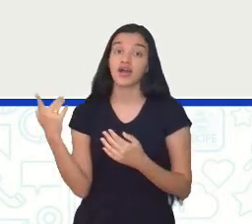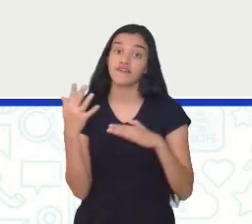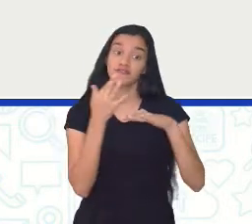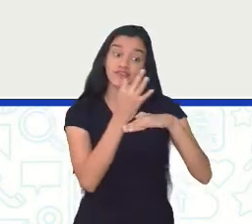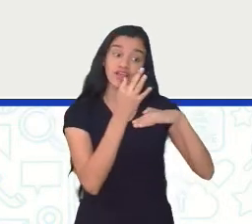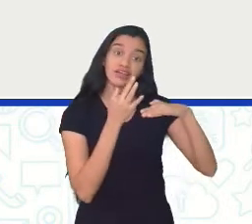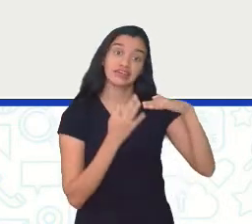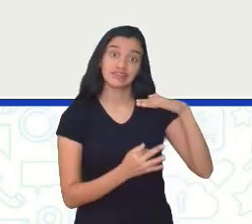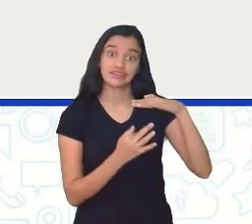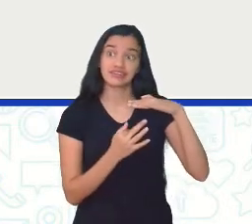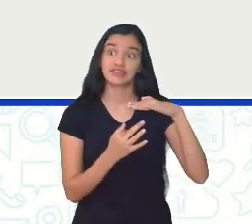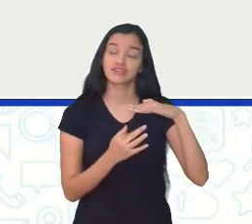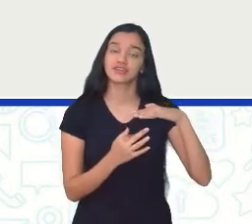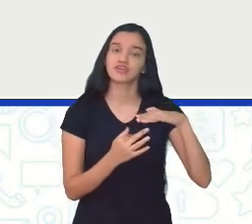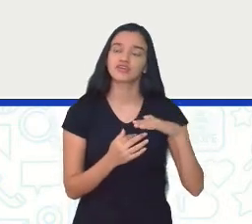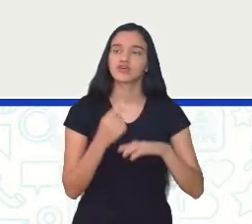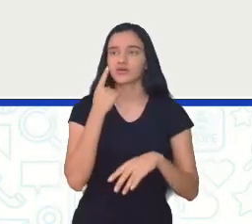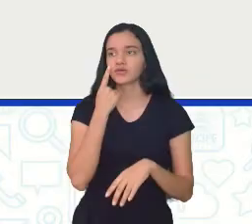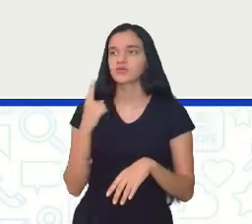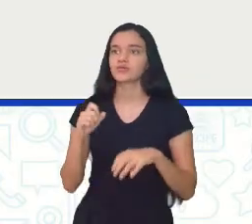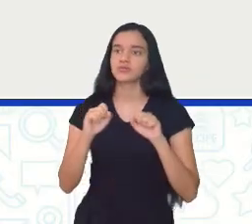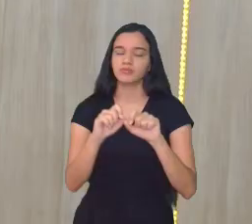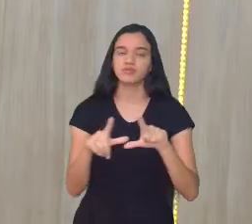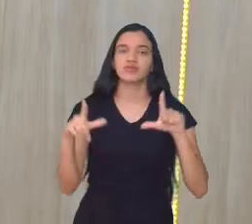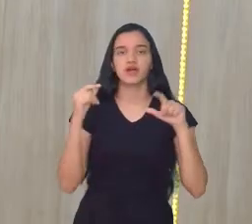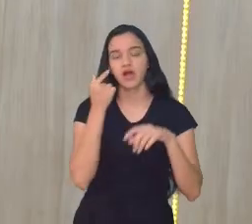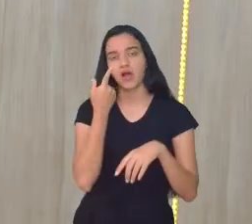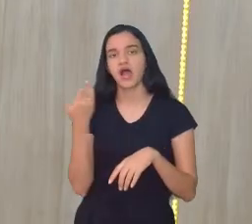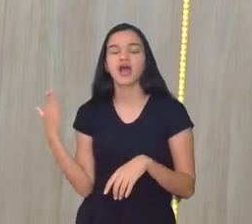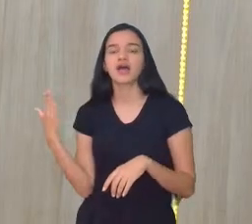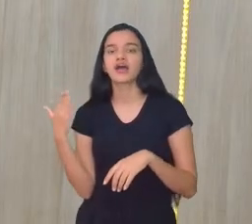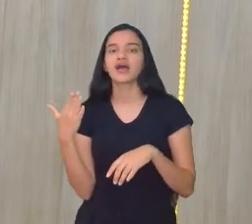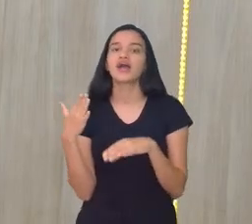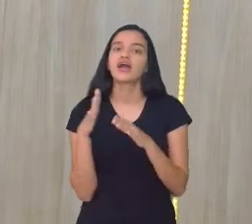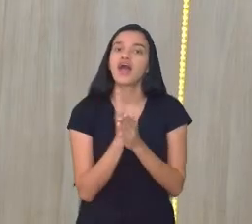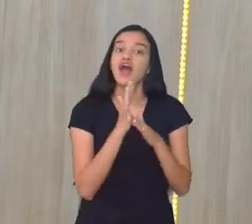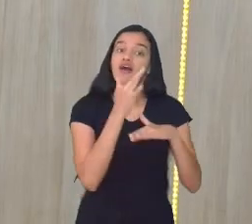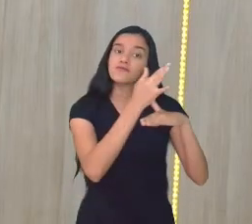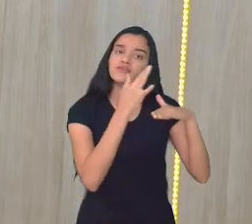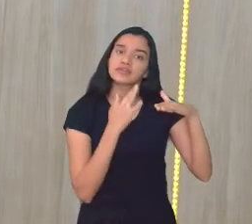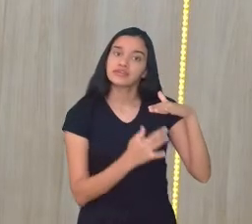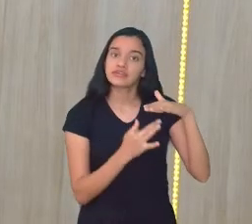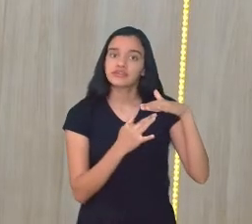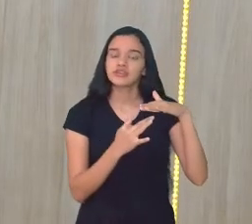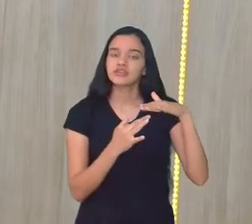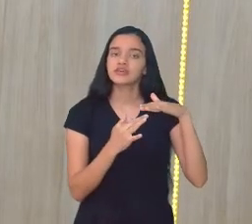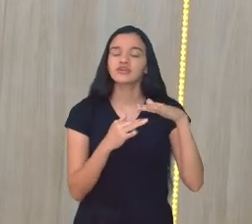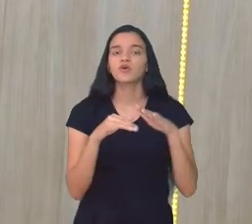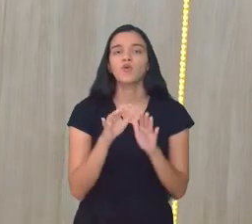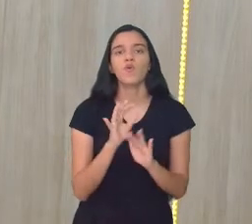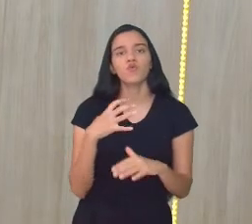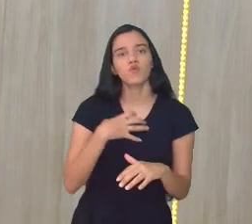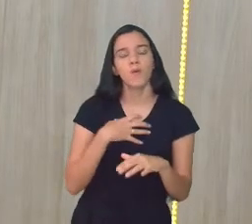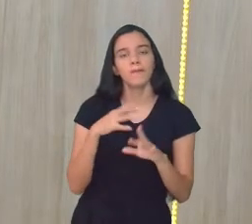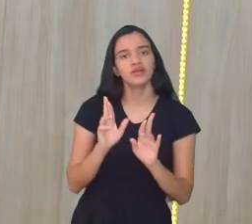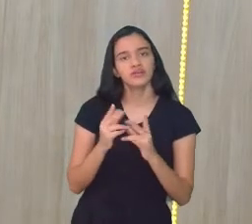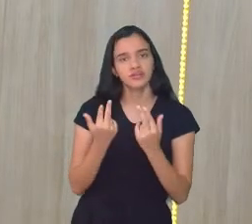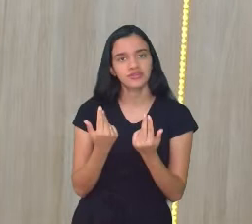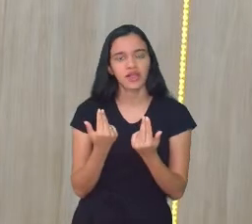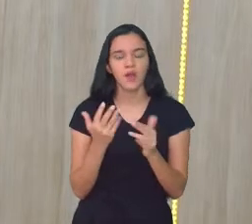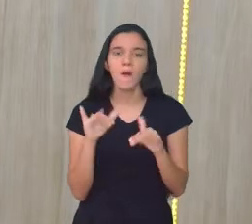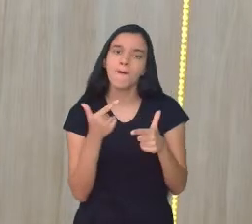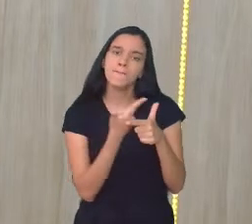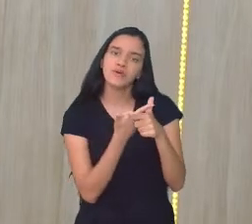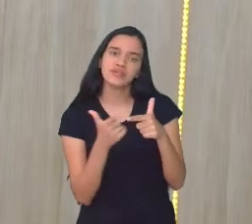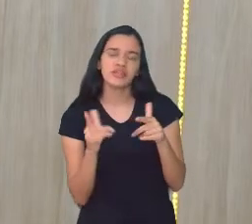Fração do mesmo tamanho. Mostra aqui, por favor. A fração é do mesmo tamanho, por isso que aqui está dividido por